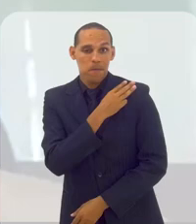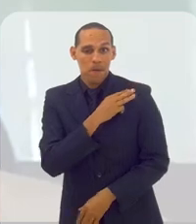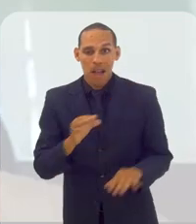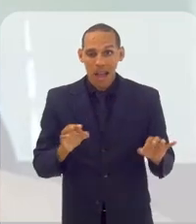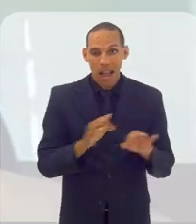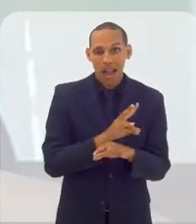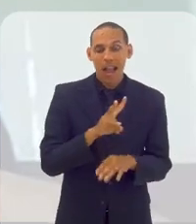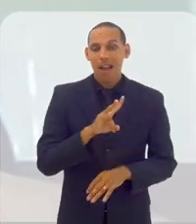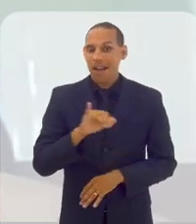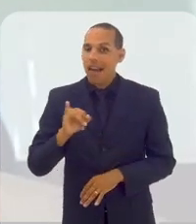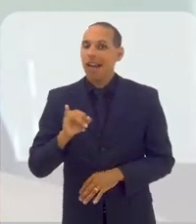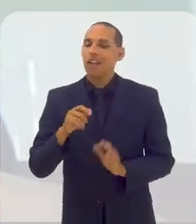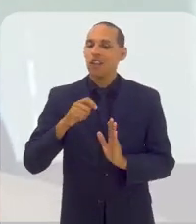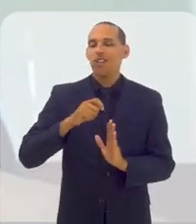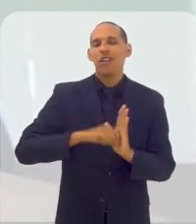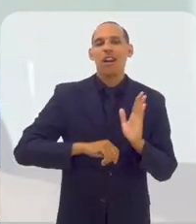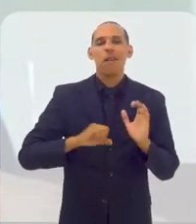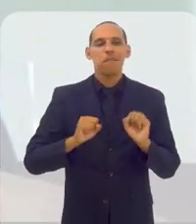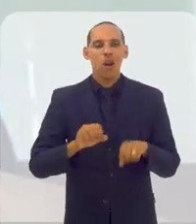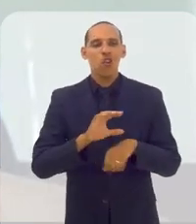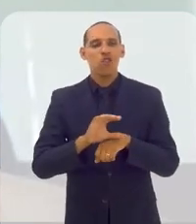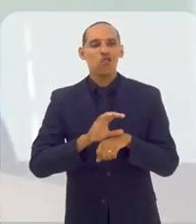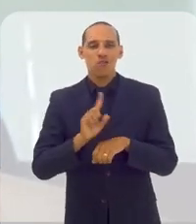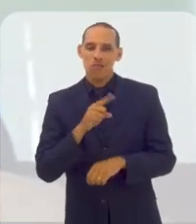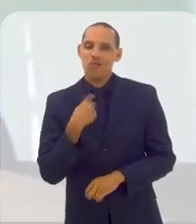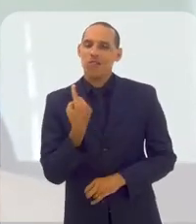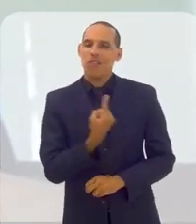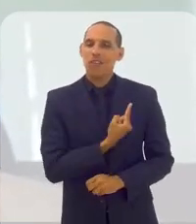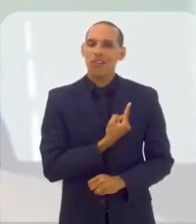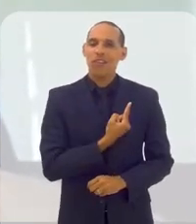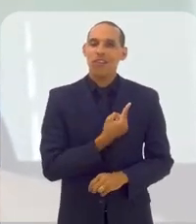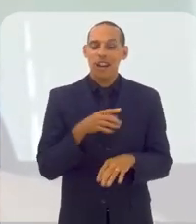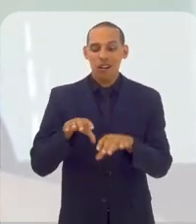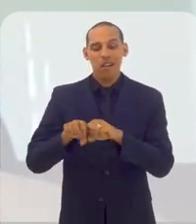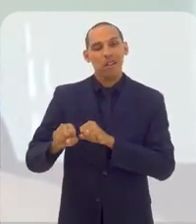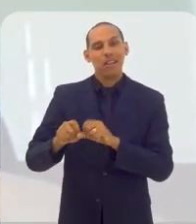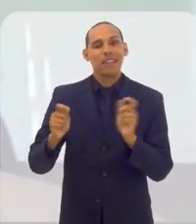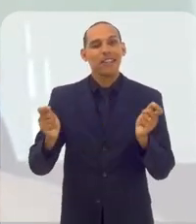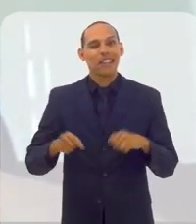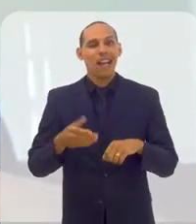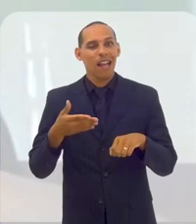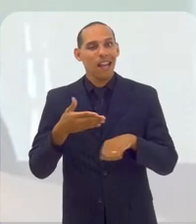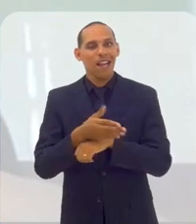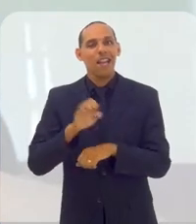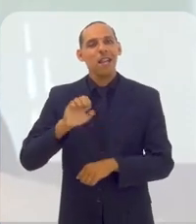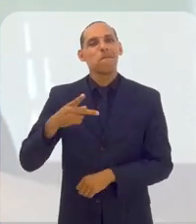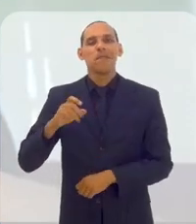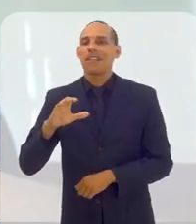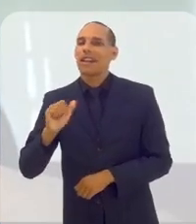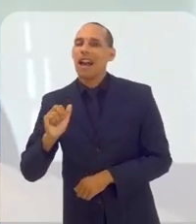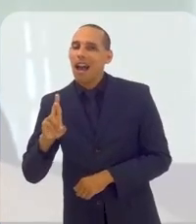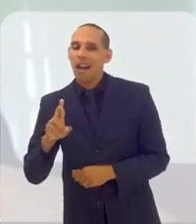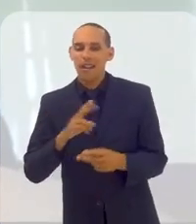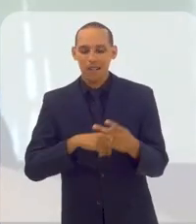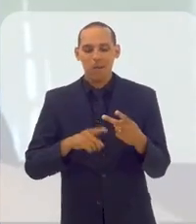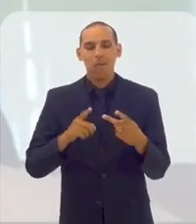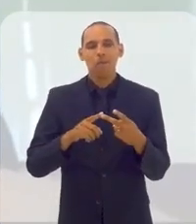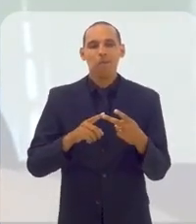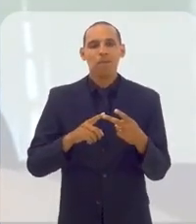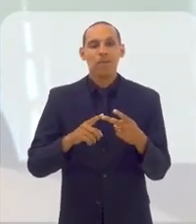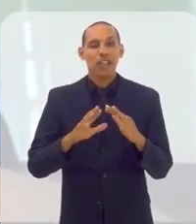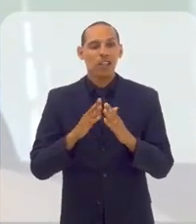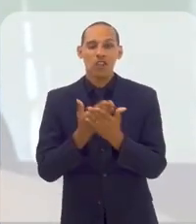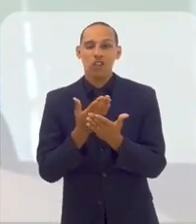ele pode se inscrever né para os nossos cursos e ter uma formação que o capacete para entrar numa EPCAR numa